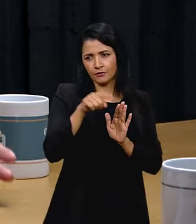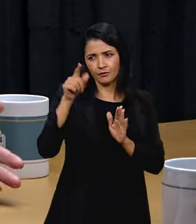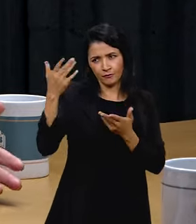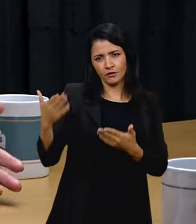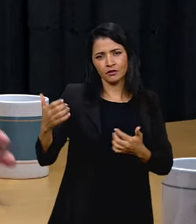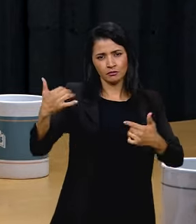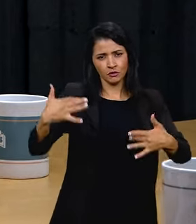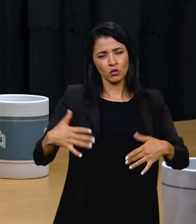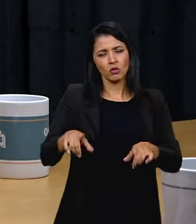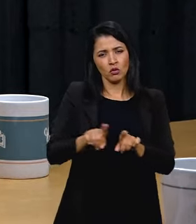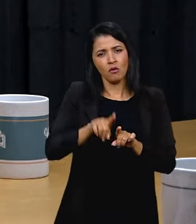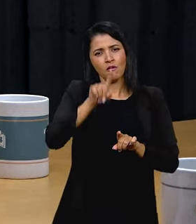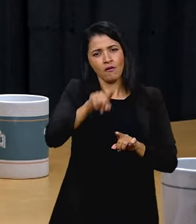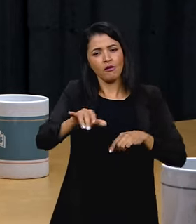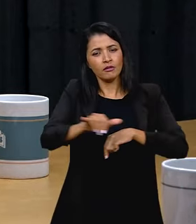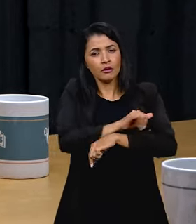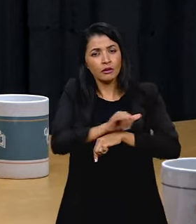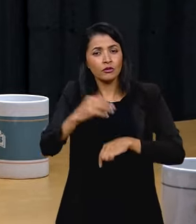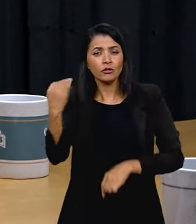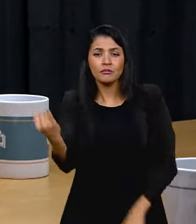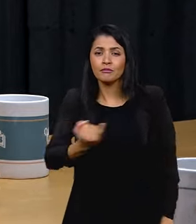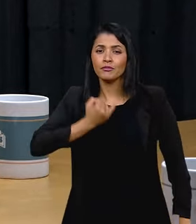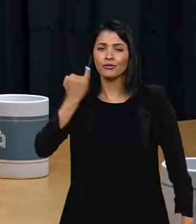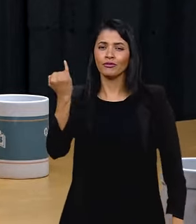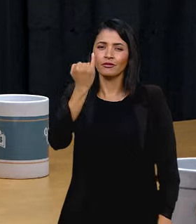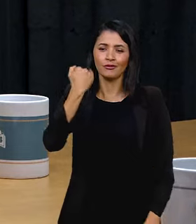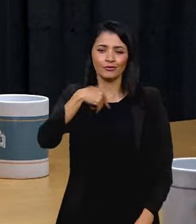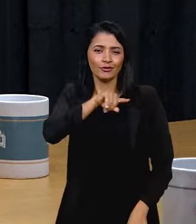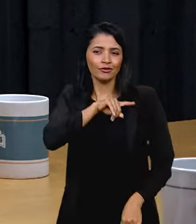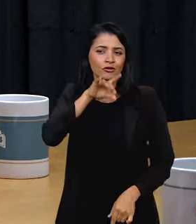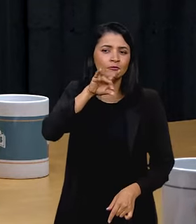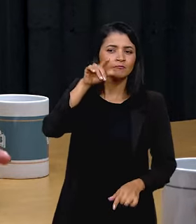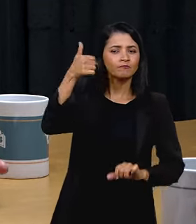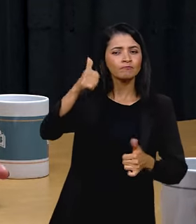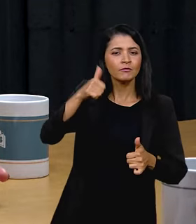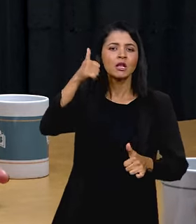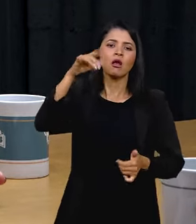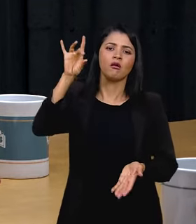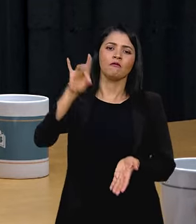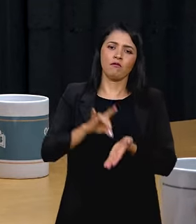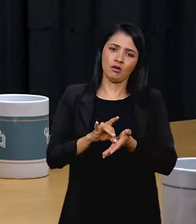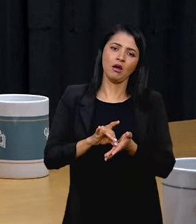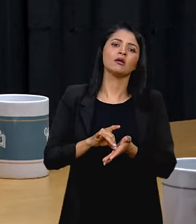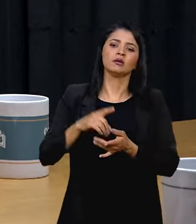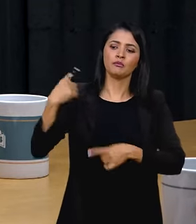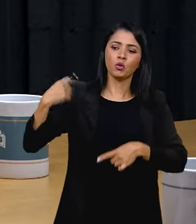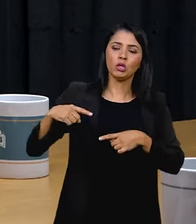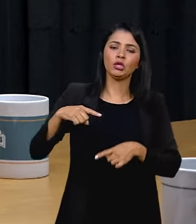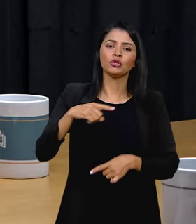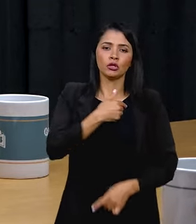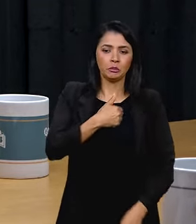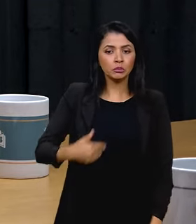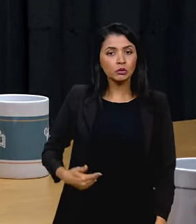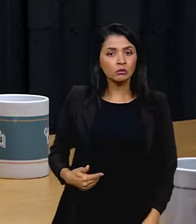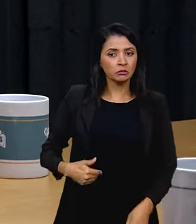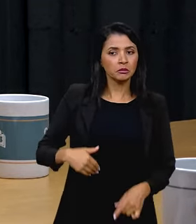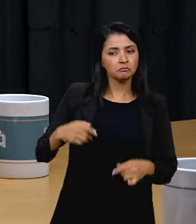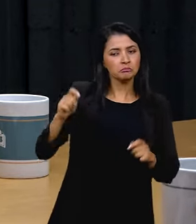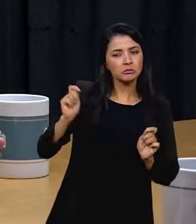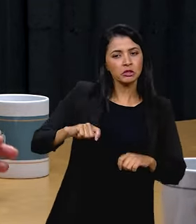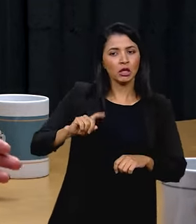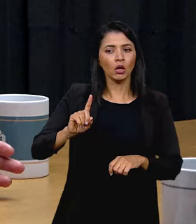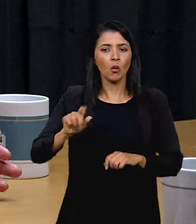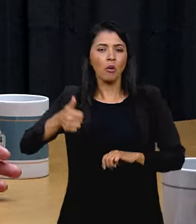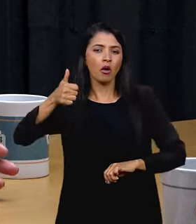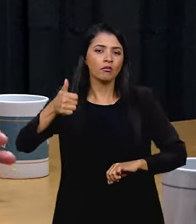elas como a senhora mesmo mencionou são um instrumento essencial para medirmos a eficácias das políticas públicas e do e